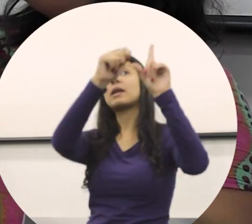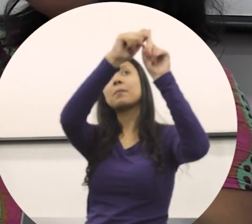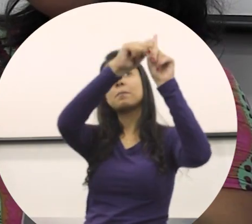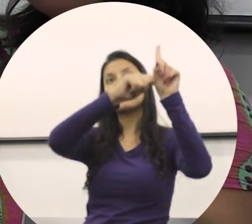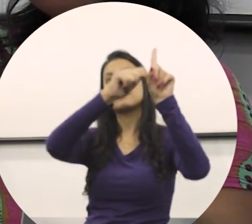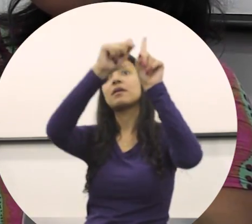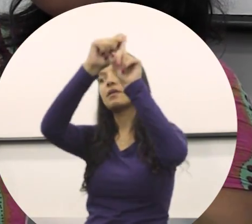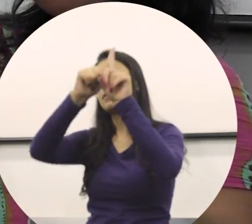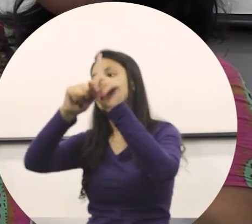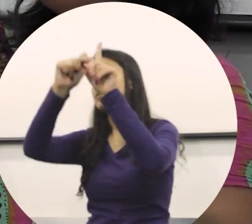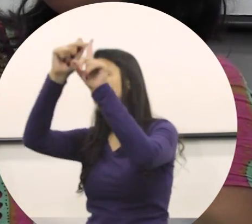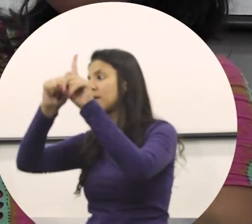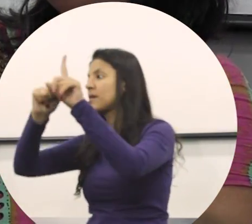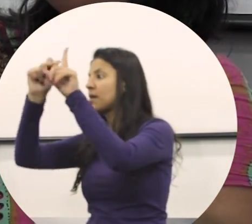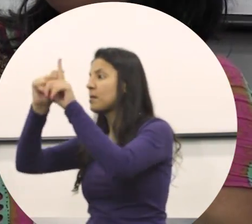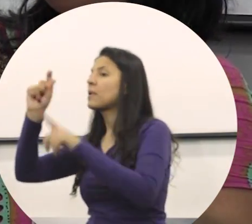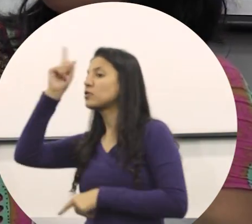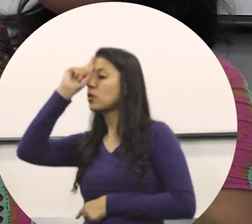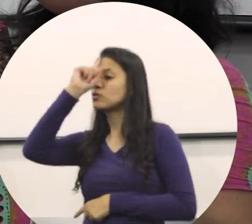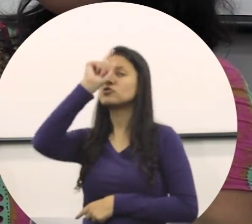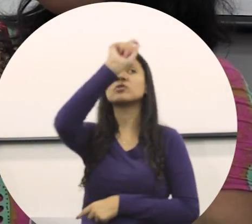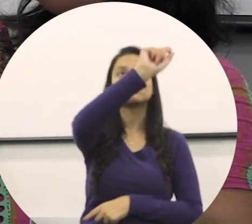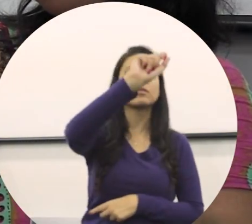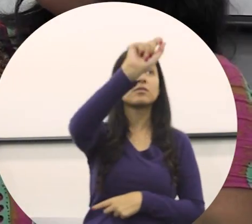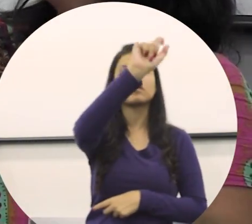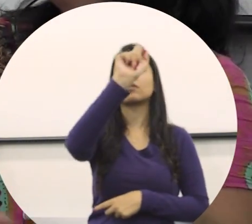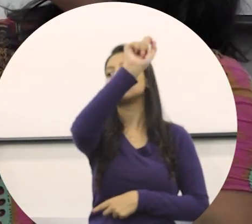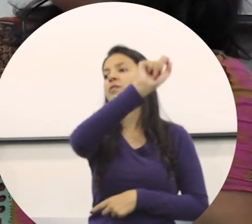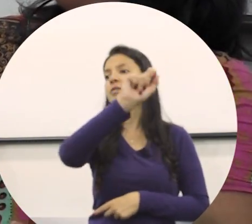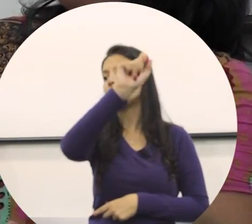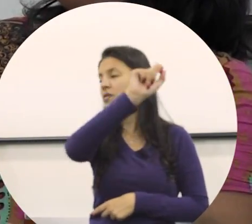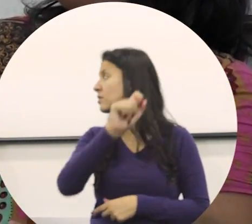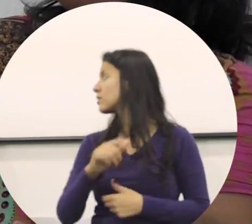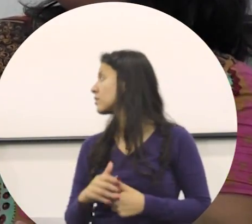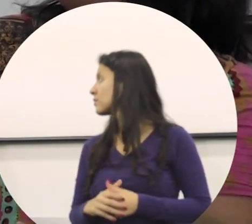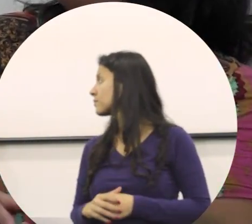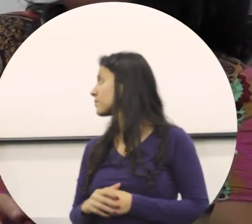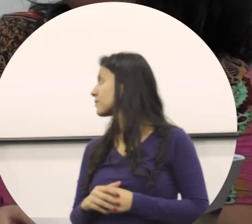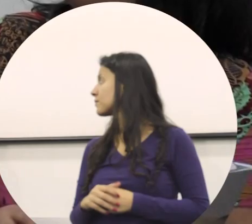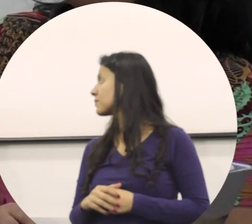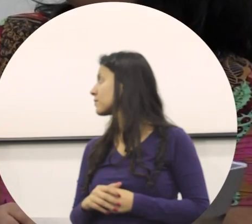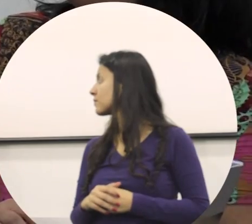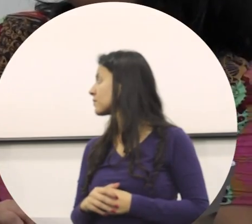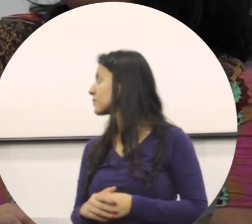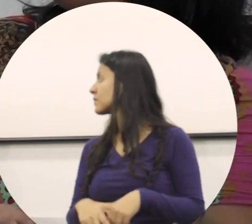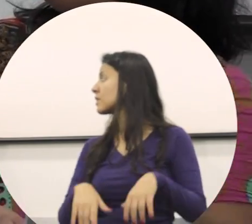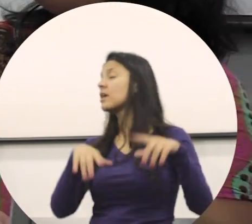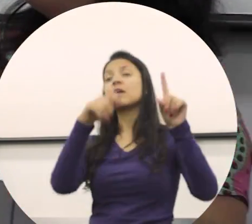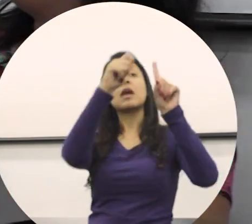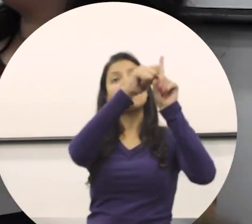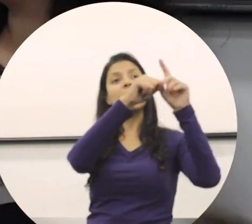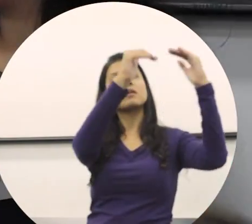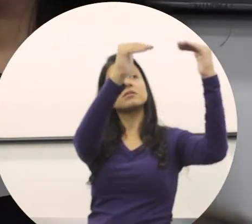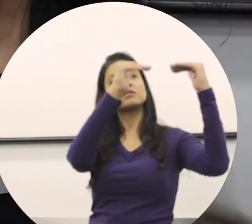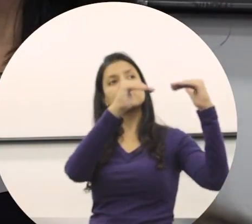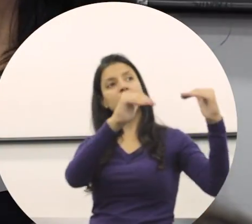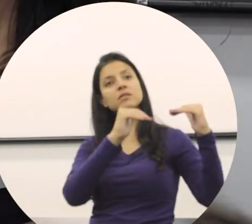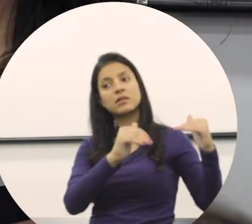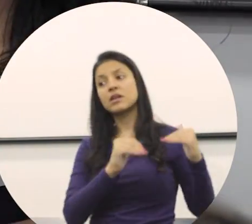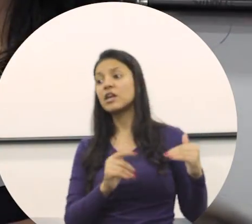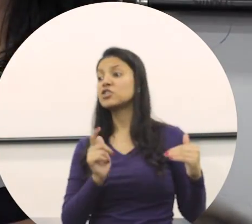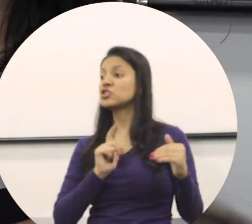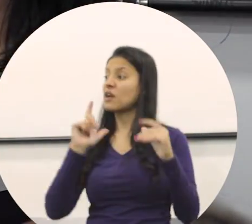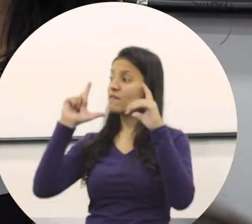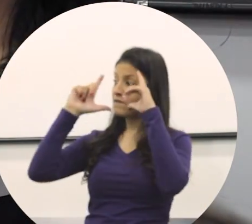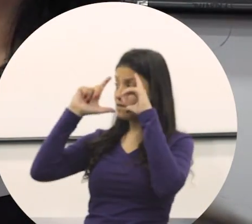gente já ir circulando todo dia, então hoje é esse daqui, vamos pintar. E embaixo de cada mês tinha foto